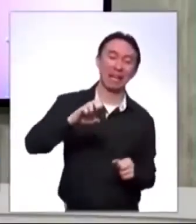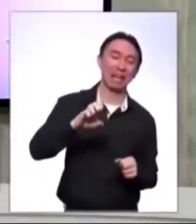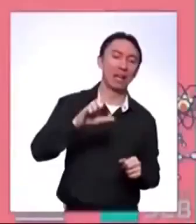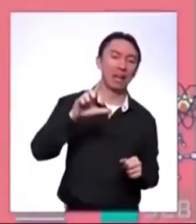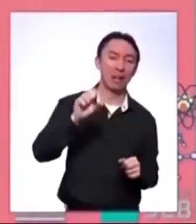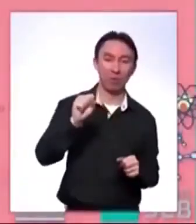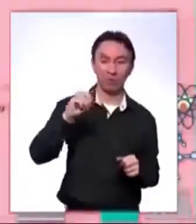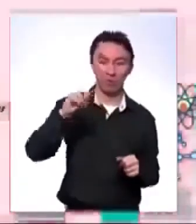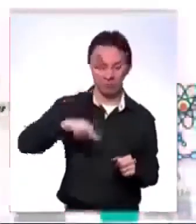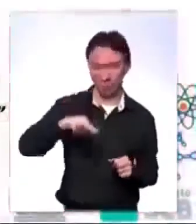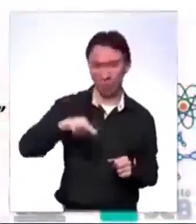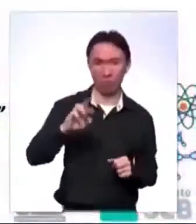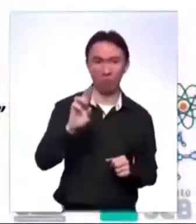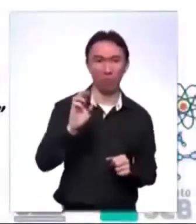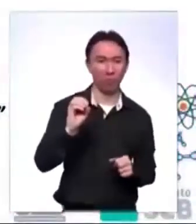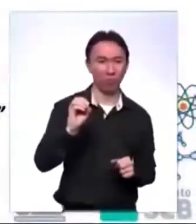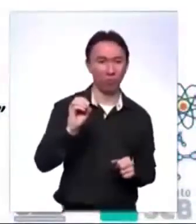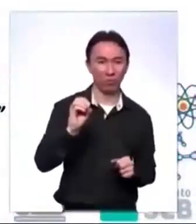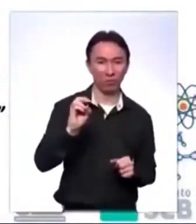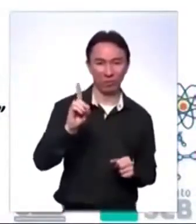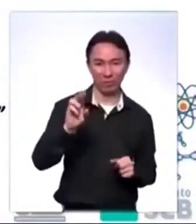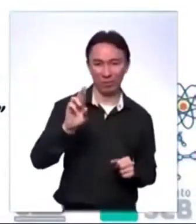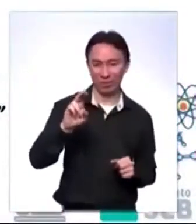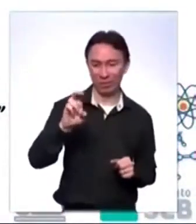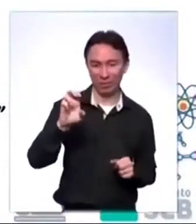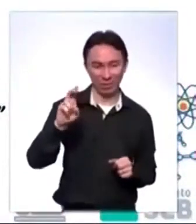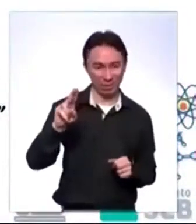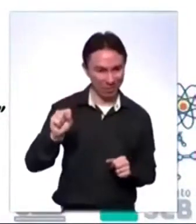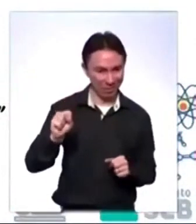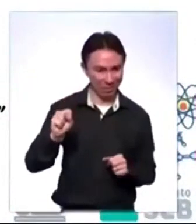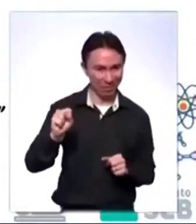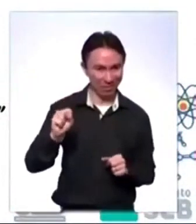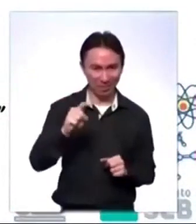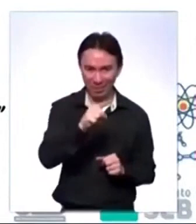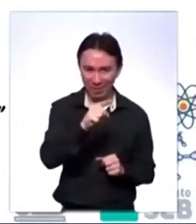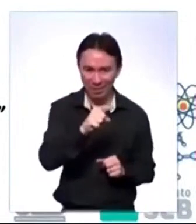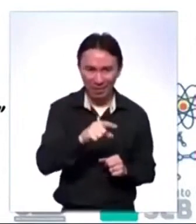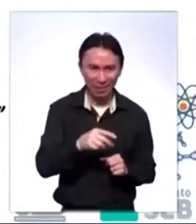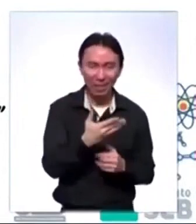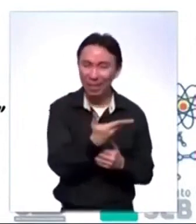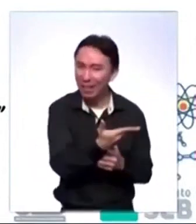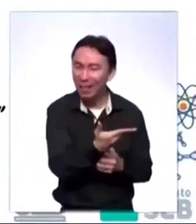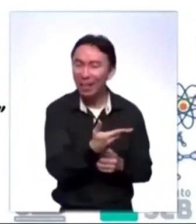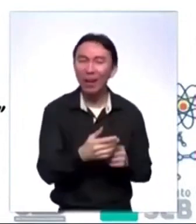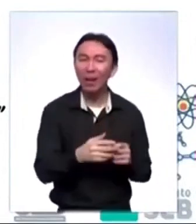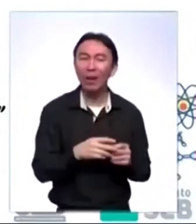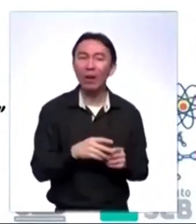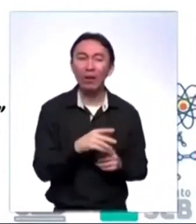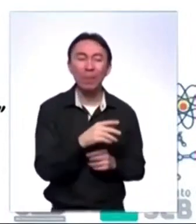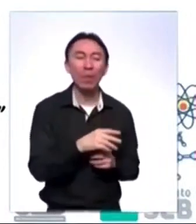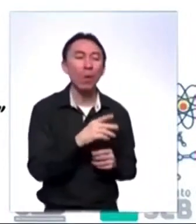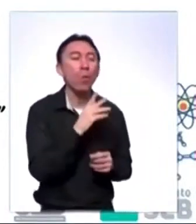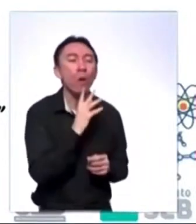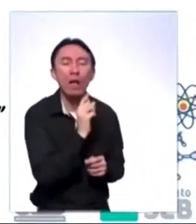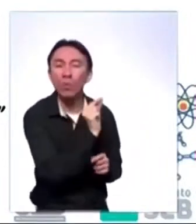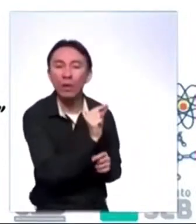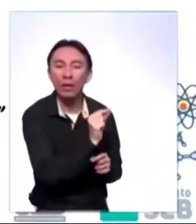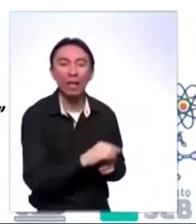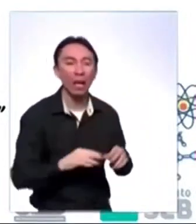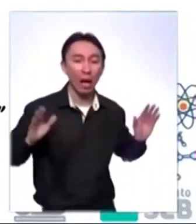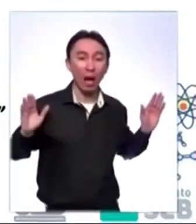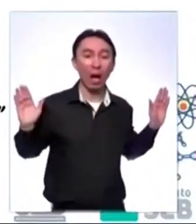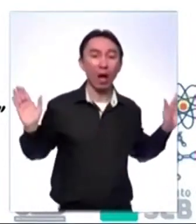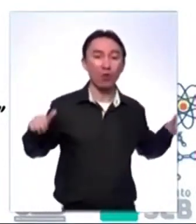lá. Nelson Rodrigues, que é o Shakespeare brasileiro, conhecido como o anjo pornográfico. Por que ele é o